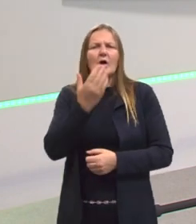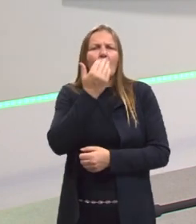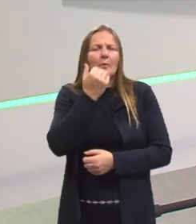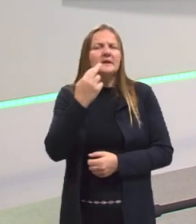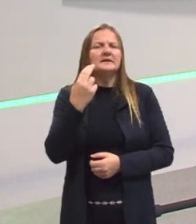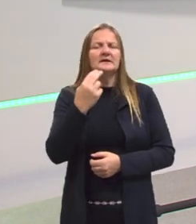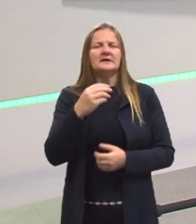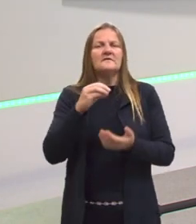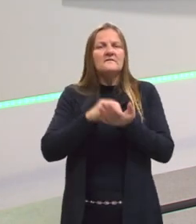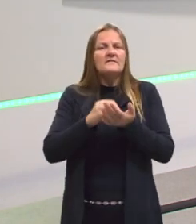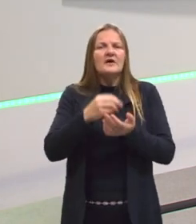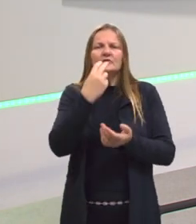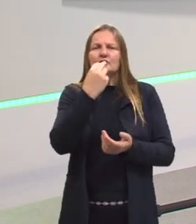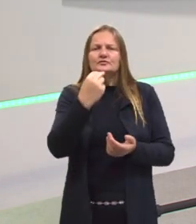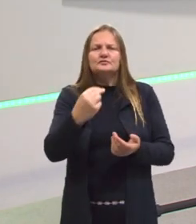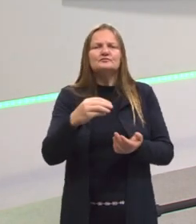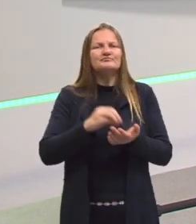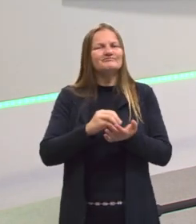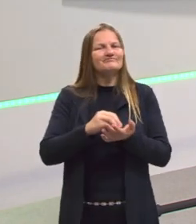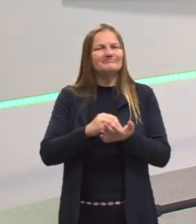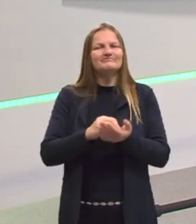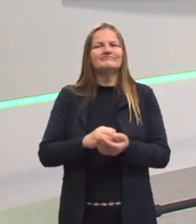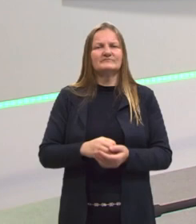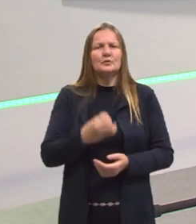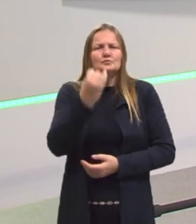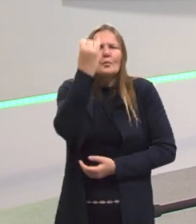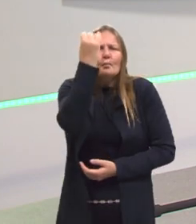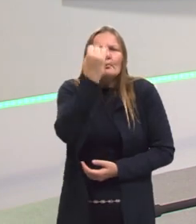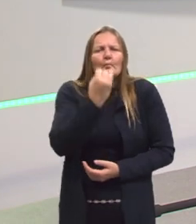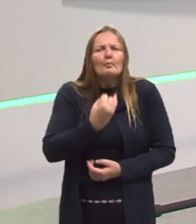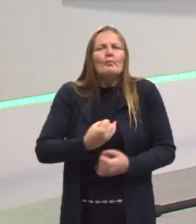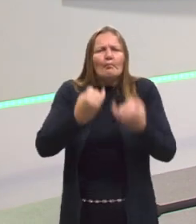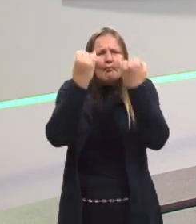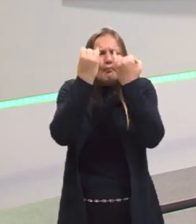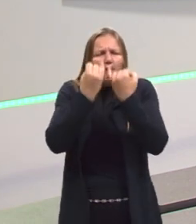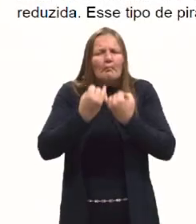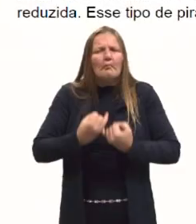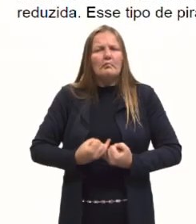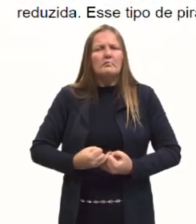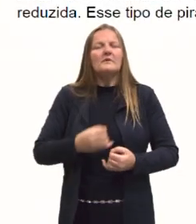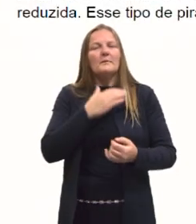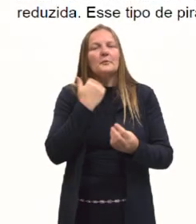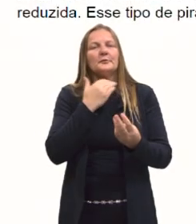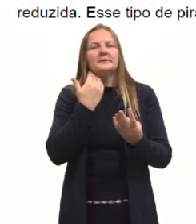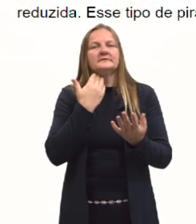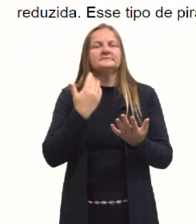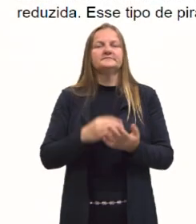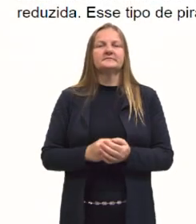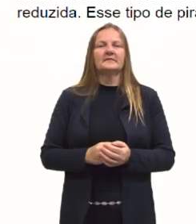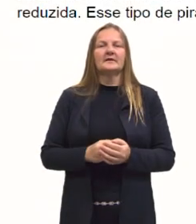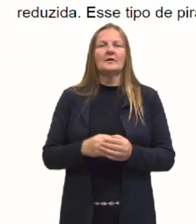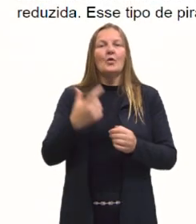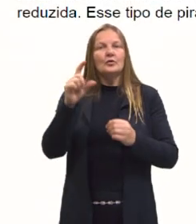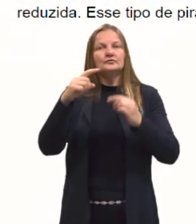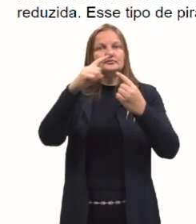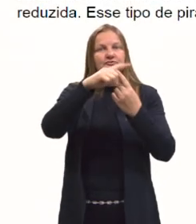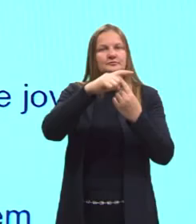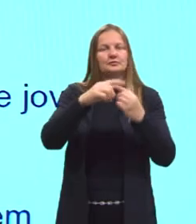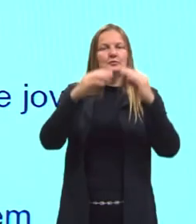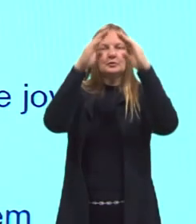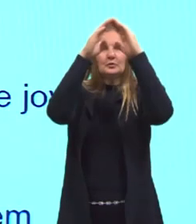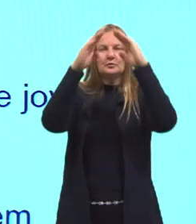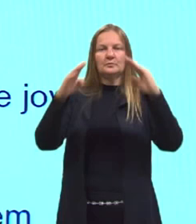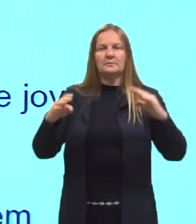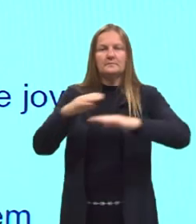alimentação desnutrição entre outras coisas tá então isso é a pirâmide jovem já pirâmide adulto então possui a base